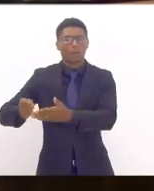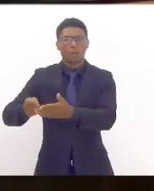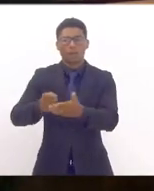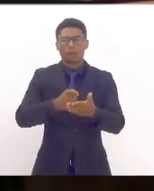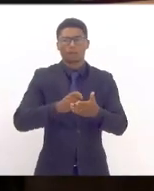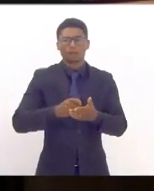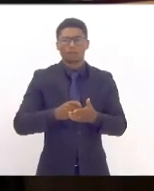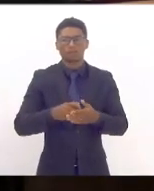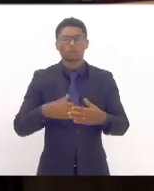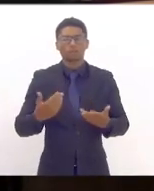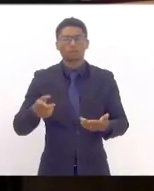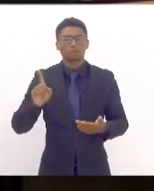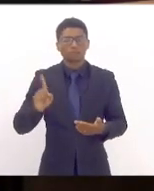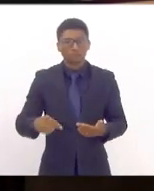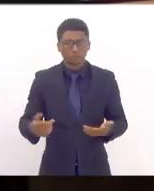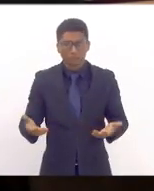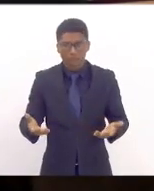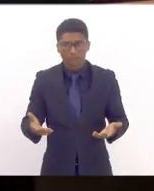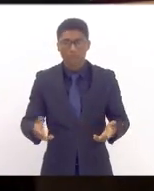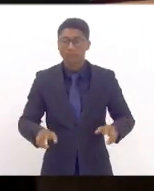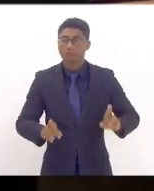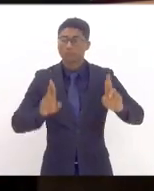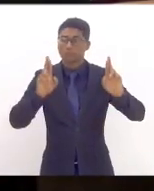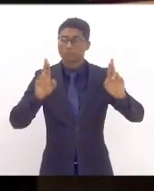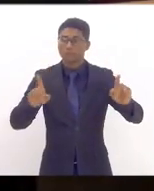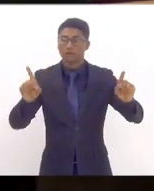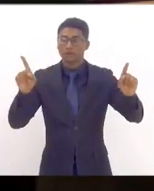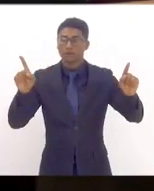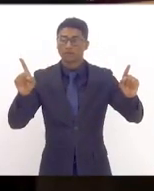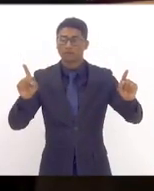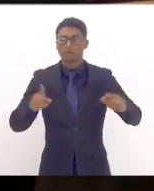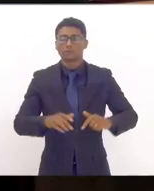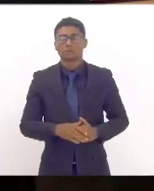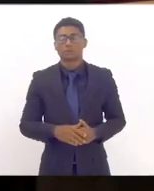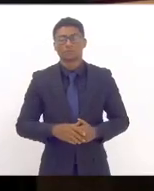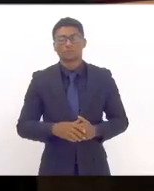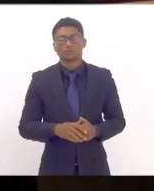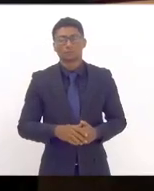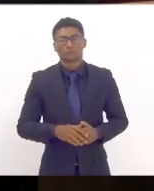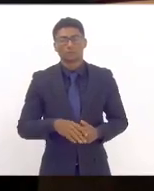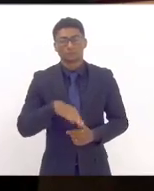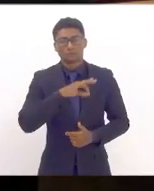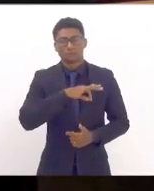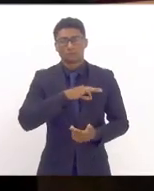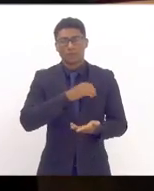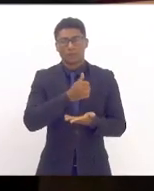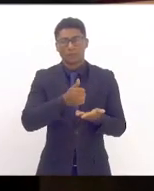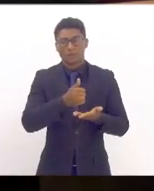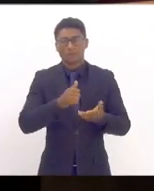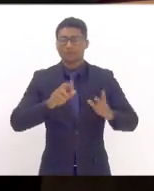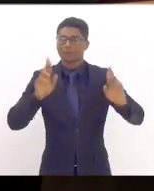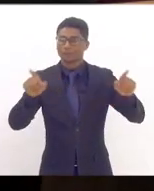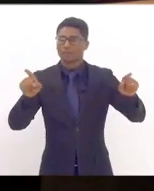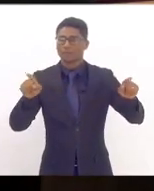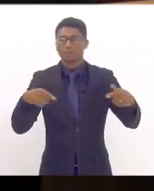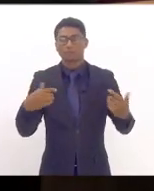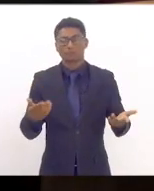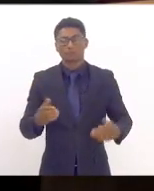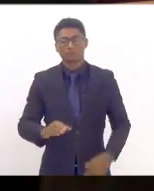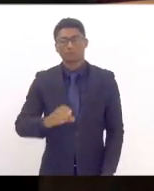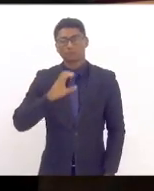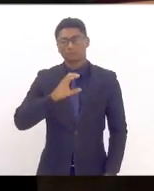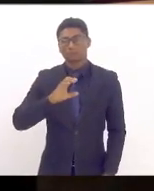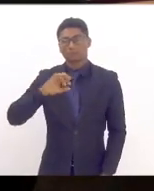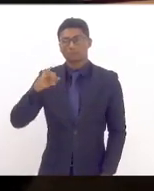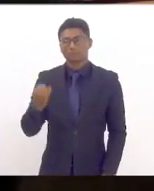é totalmente diferente de vencimento básico então na ccj senhor